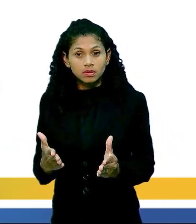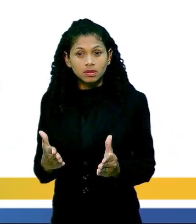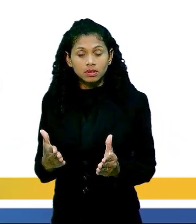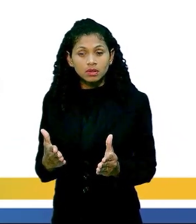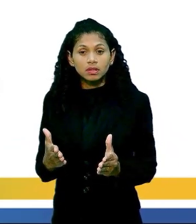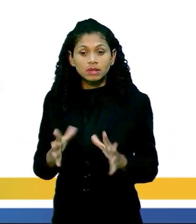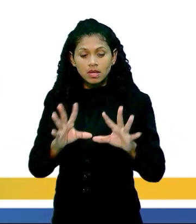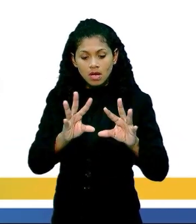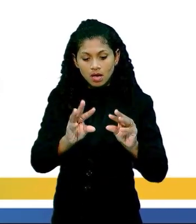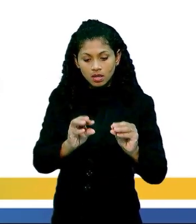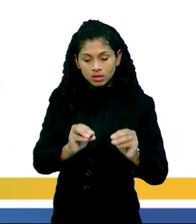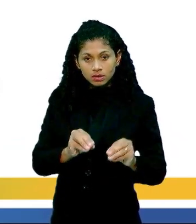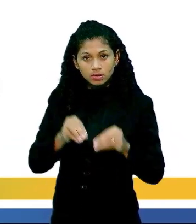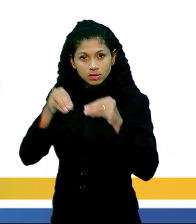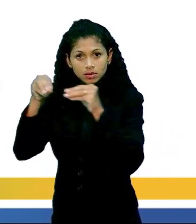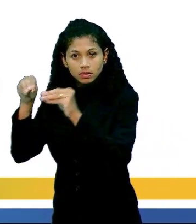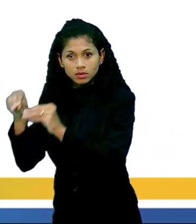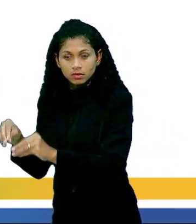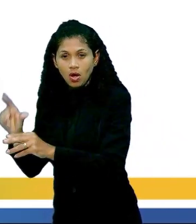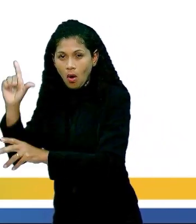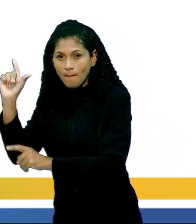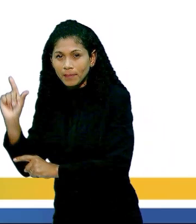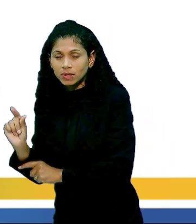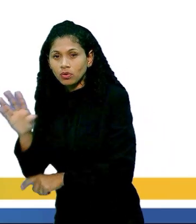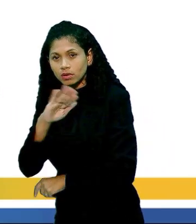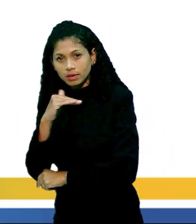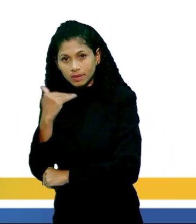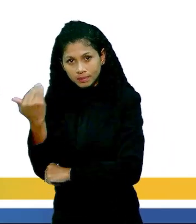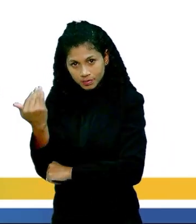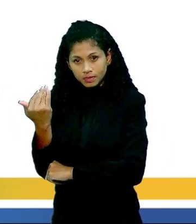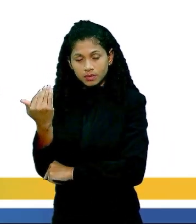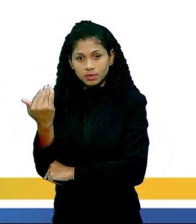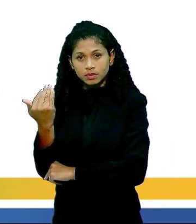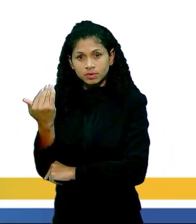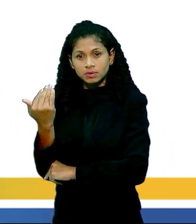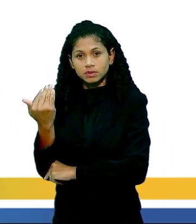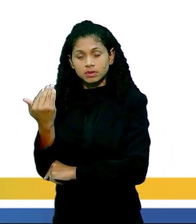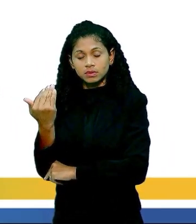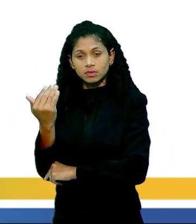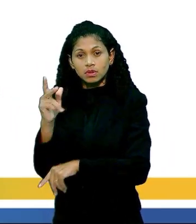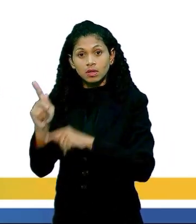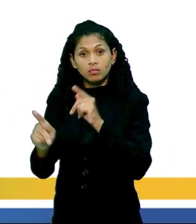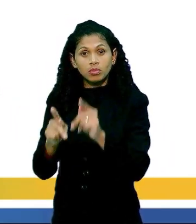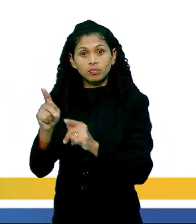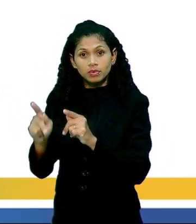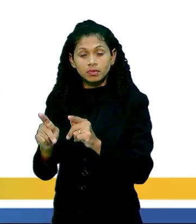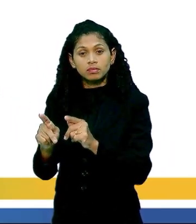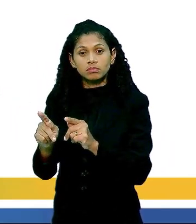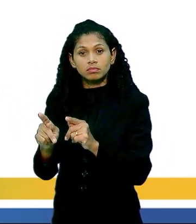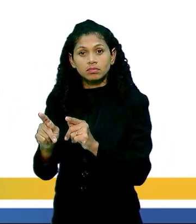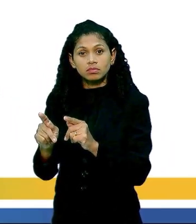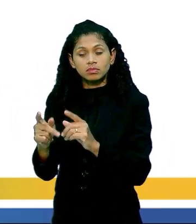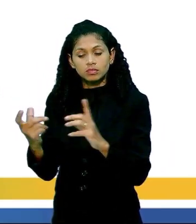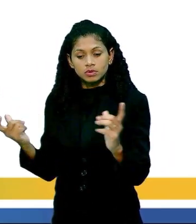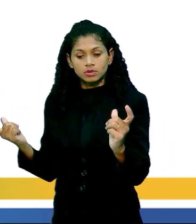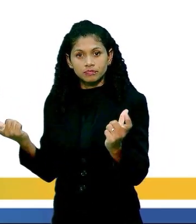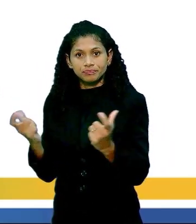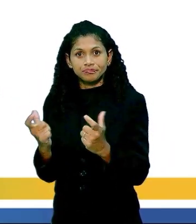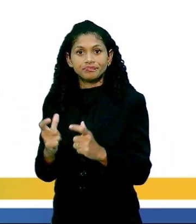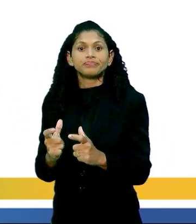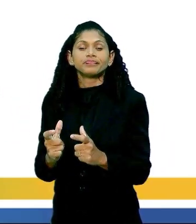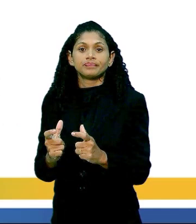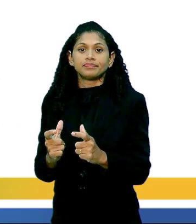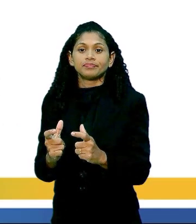for menor que a mortalidade e a imigração, a população está diminuindo,